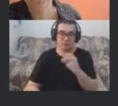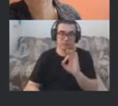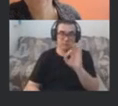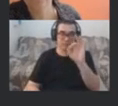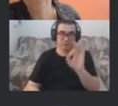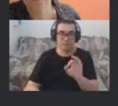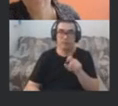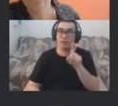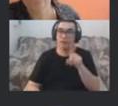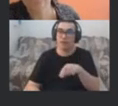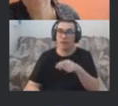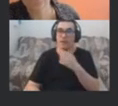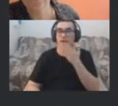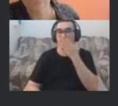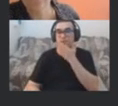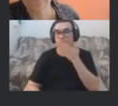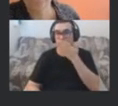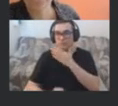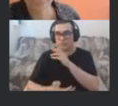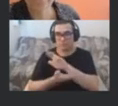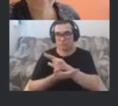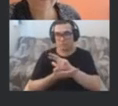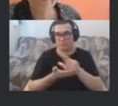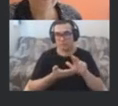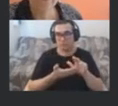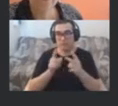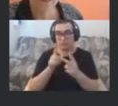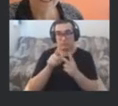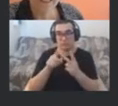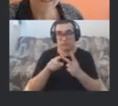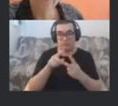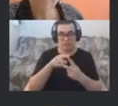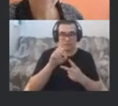açúcares, que são sacarose e glicose.